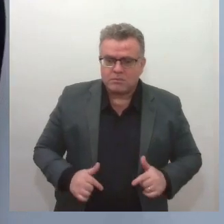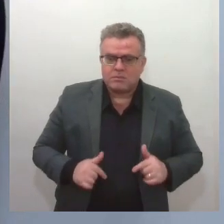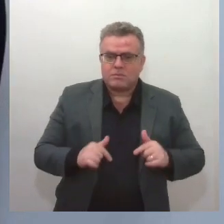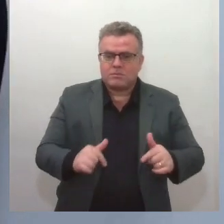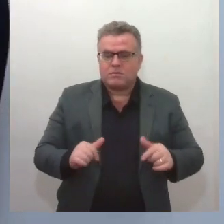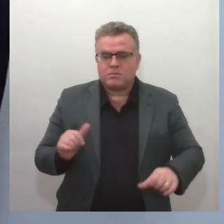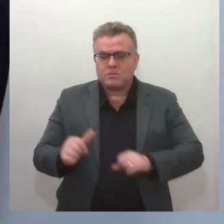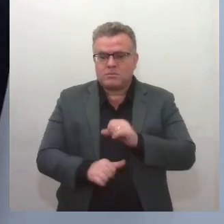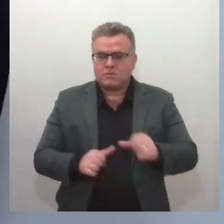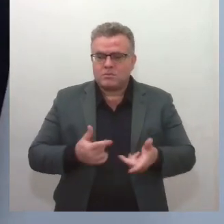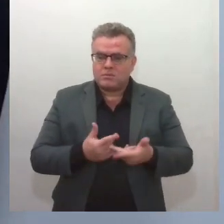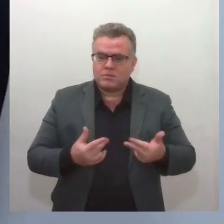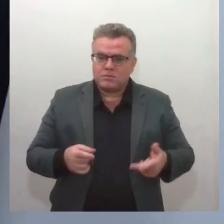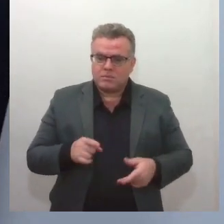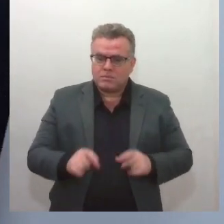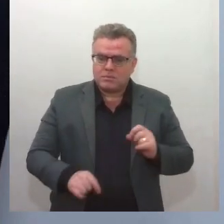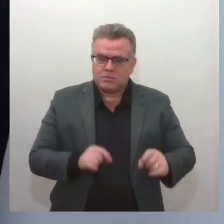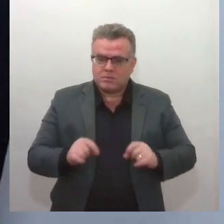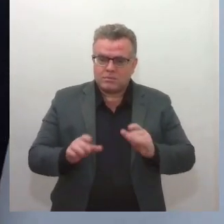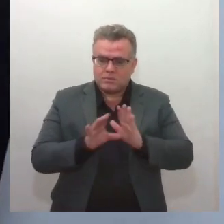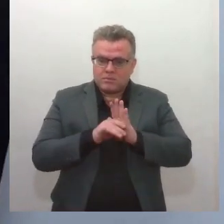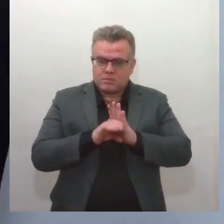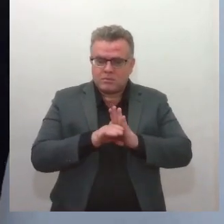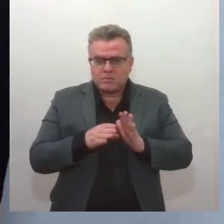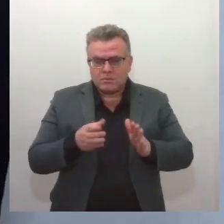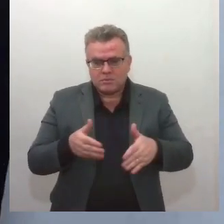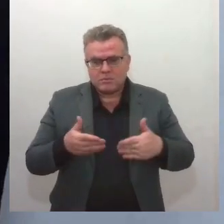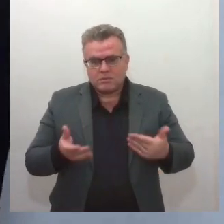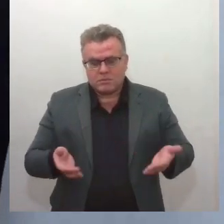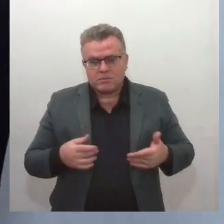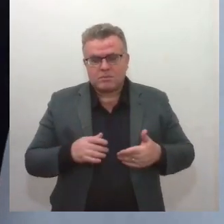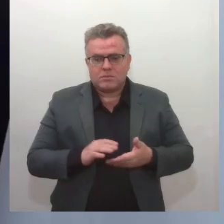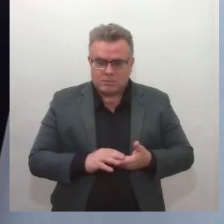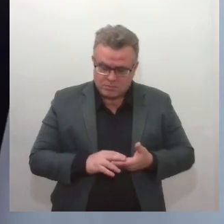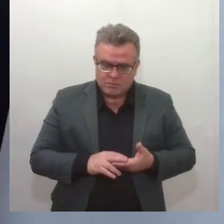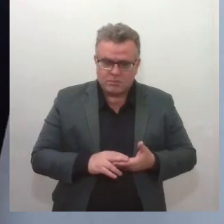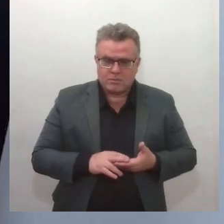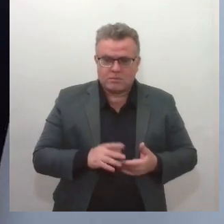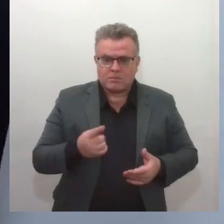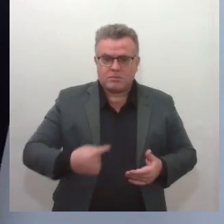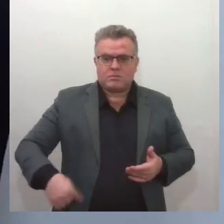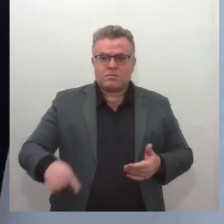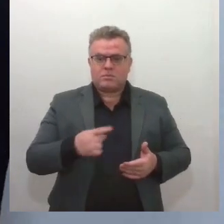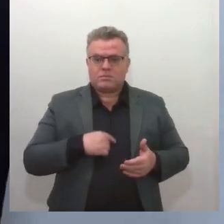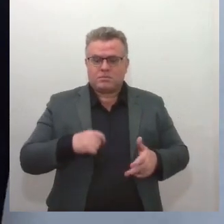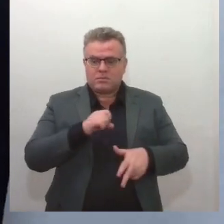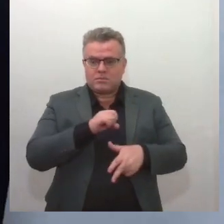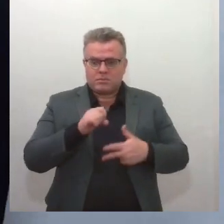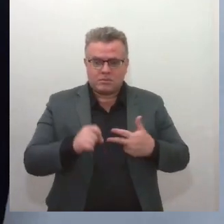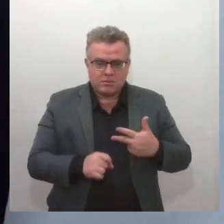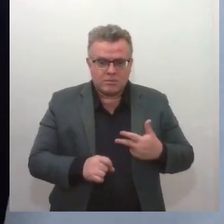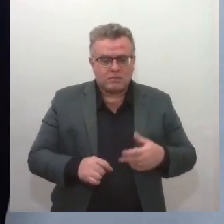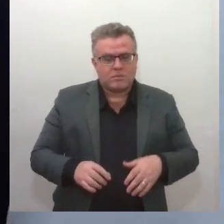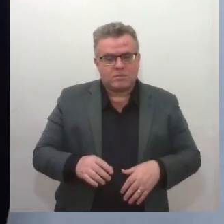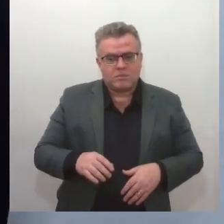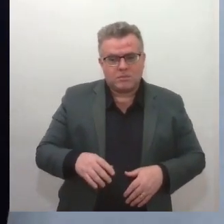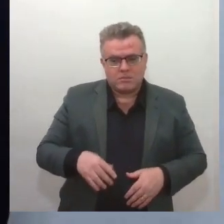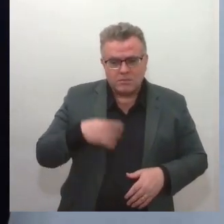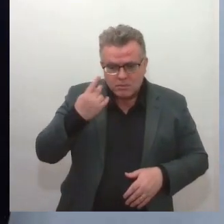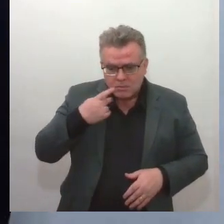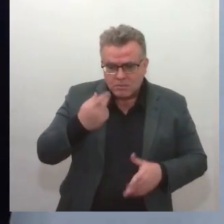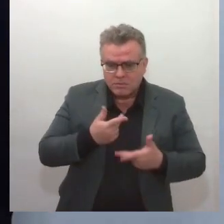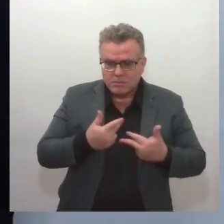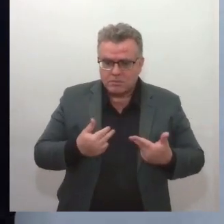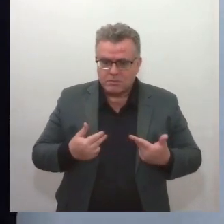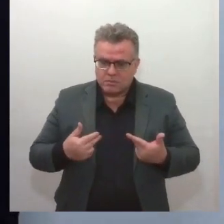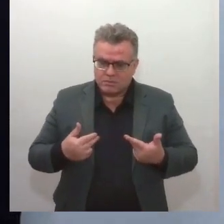visões estereotipadas. Estamos ocupando a política, né, várias pessoas trans, né, com